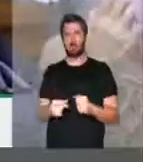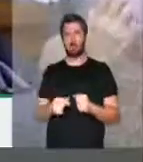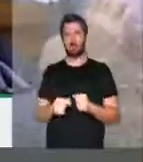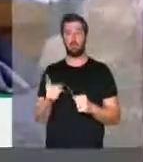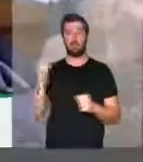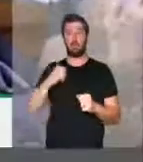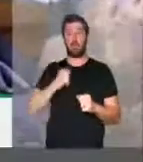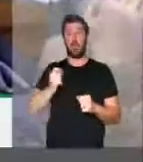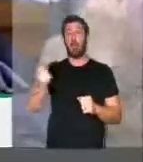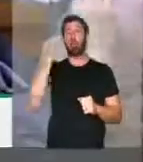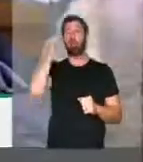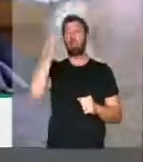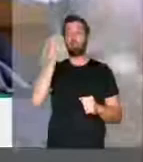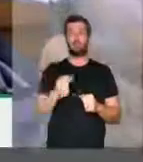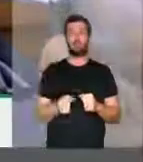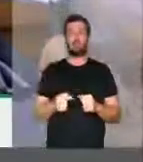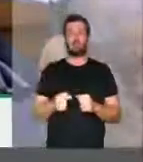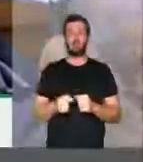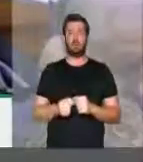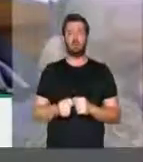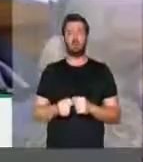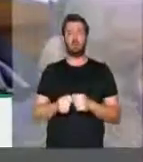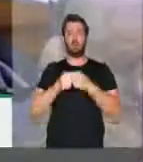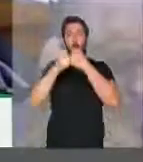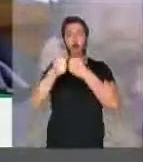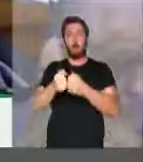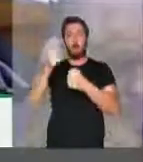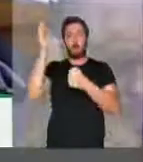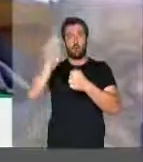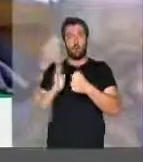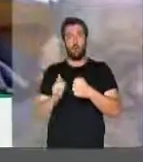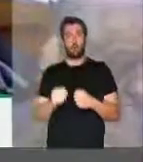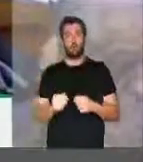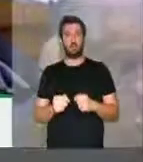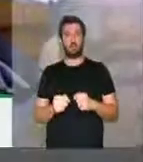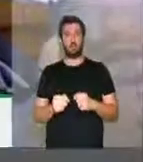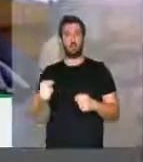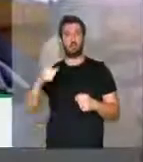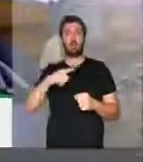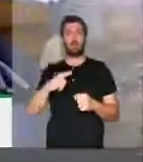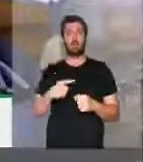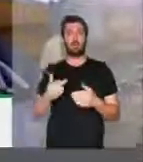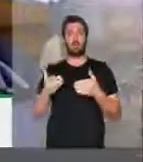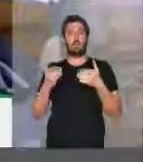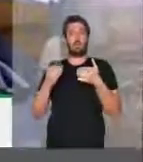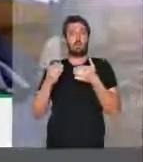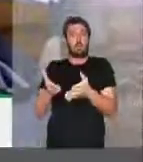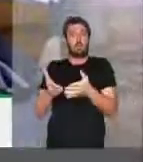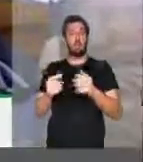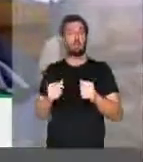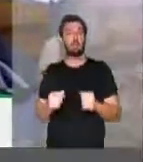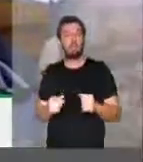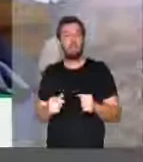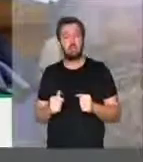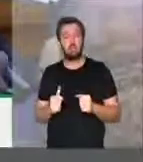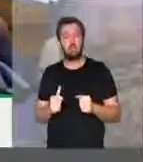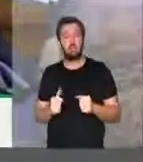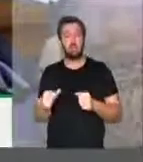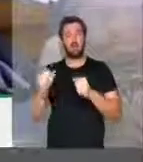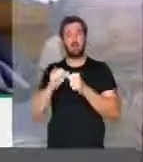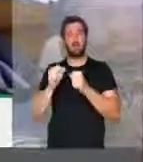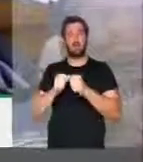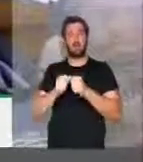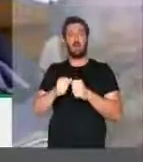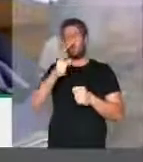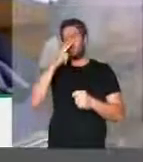É o cúmulo que a soberania nacional esteja sendo, dessa forma,